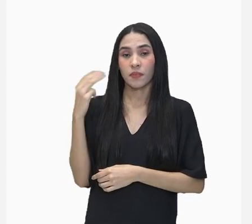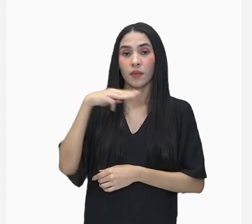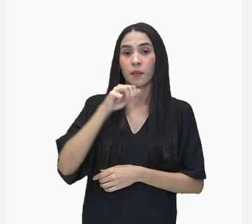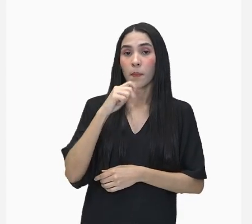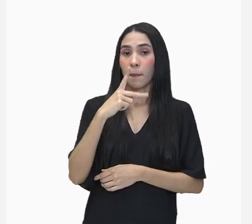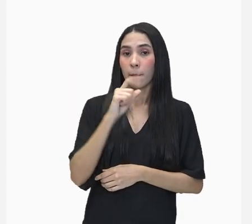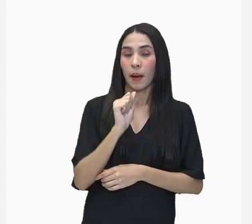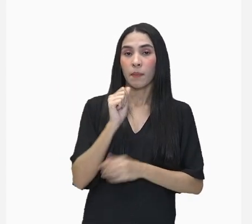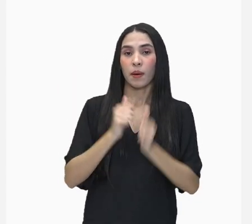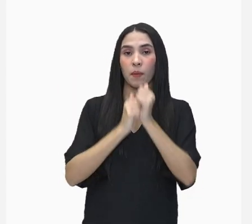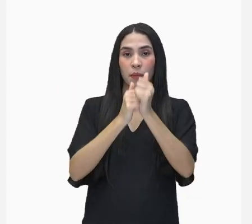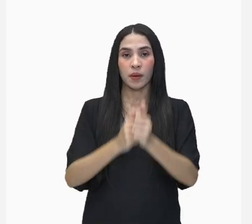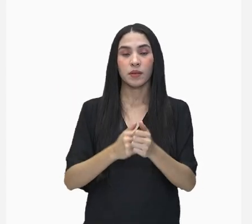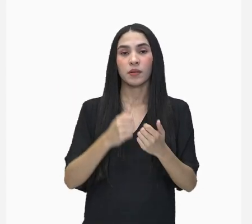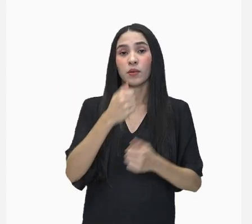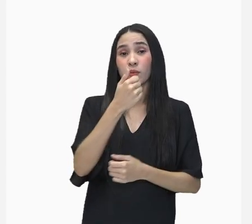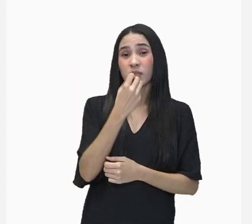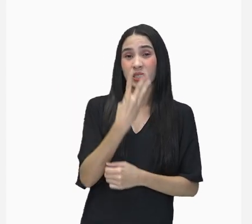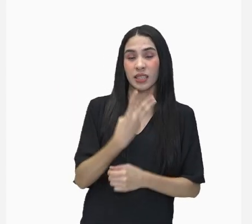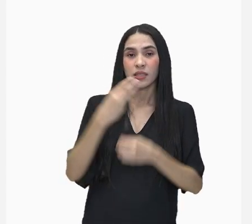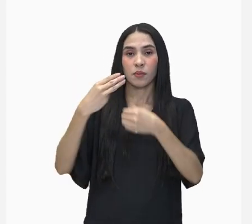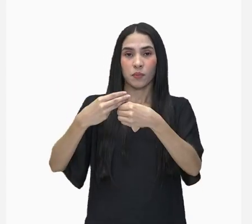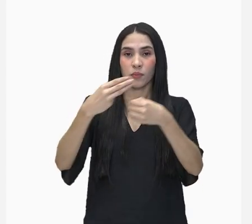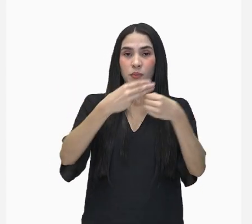aí os 13 municípios